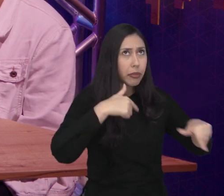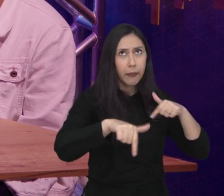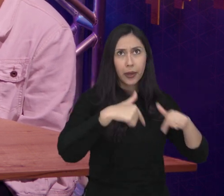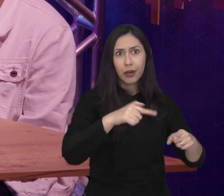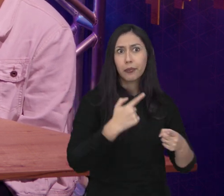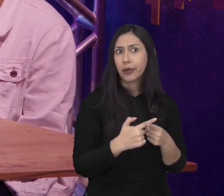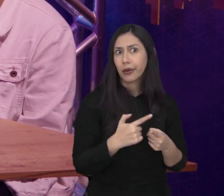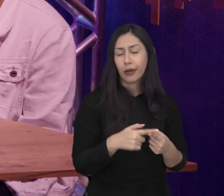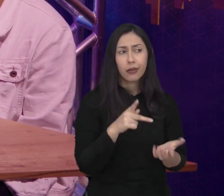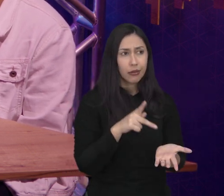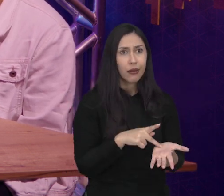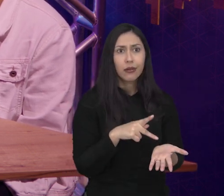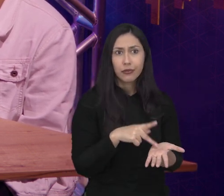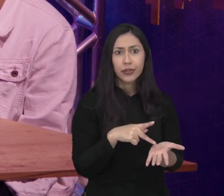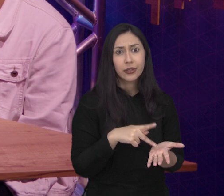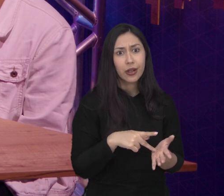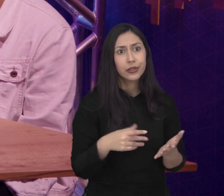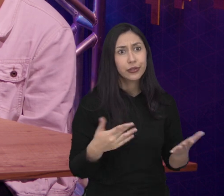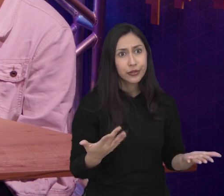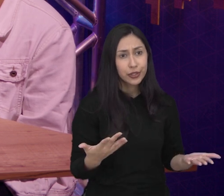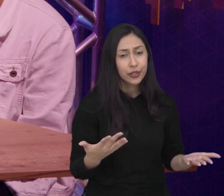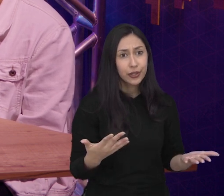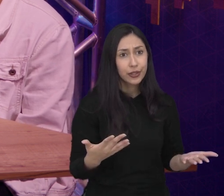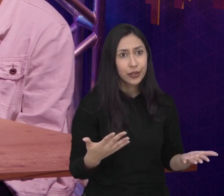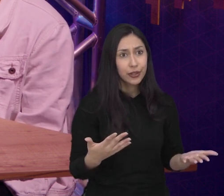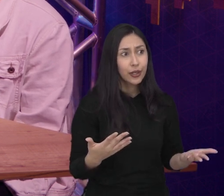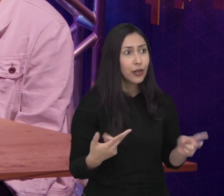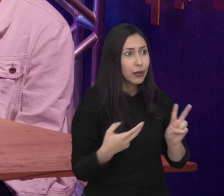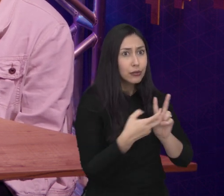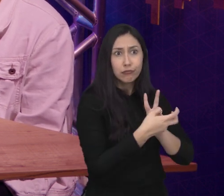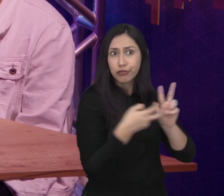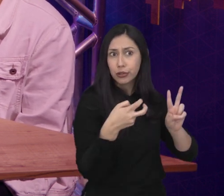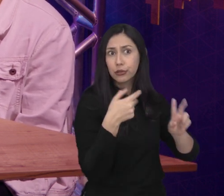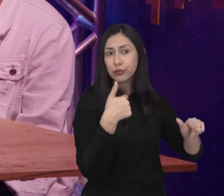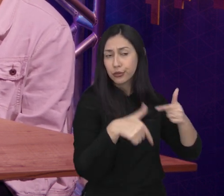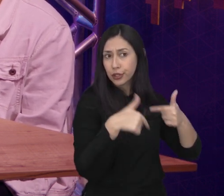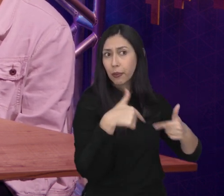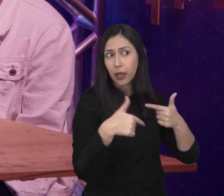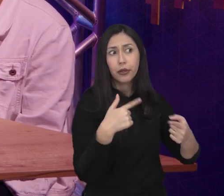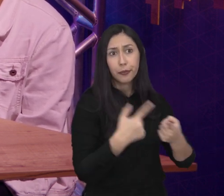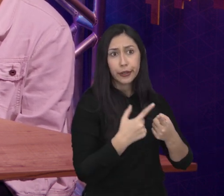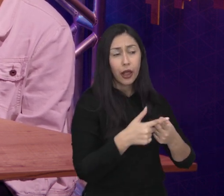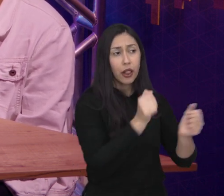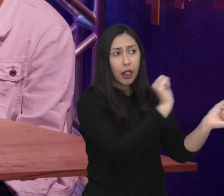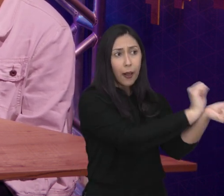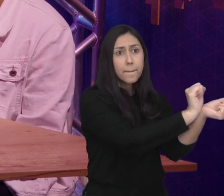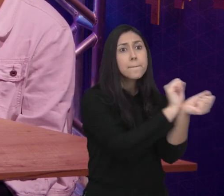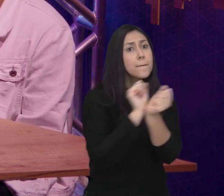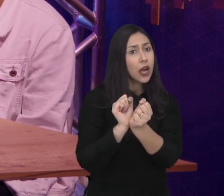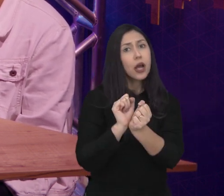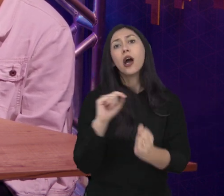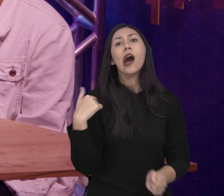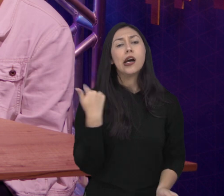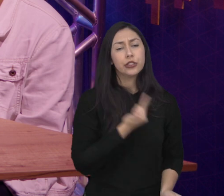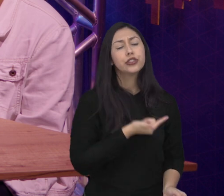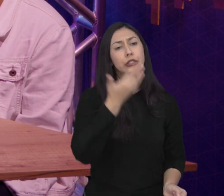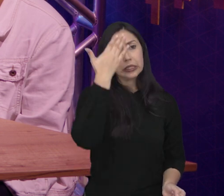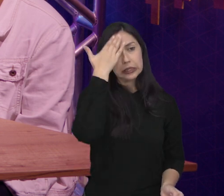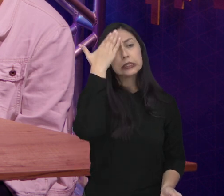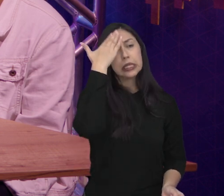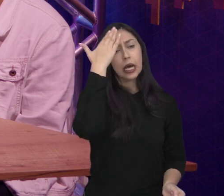Porque eu acho que quem trabalhava na verdade eram os povos que já estavam aqui, que na verdade foram escravizados, né? A gente sabe que a gente vem